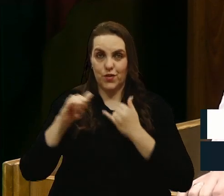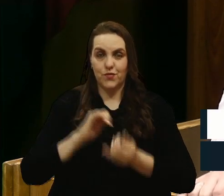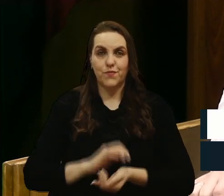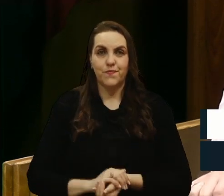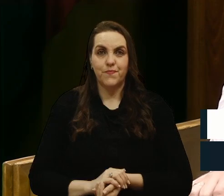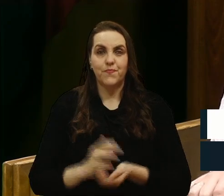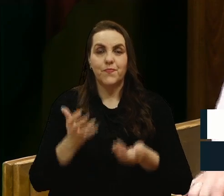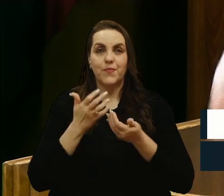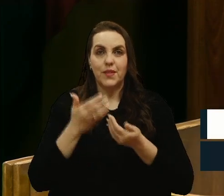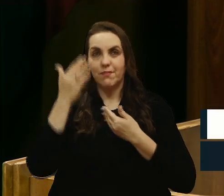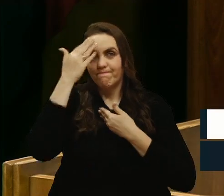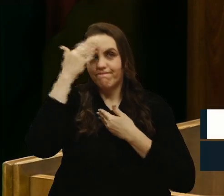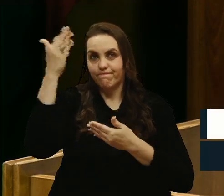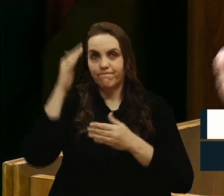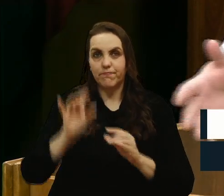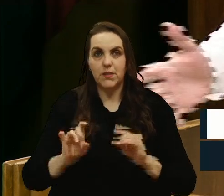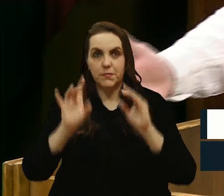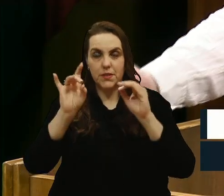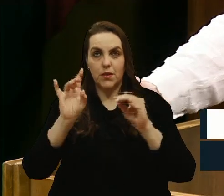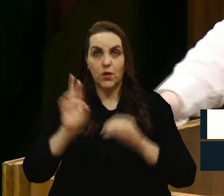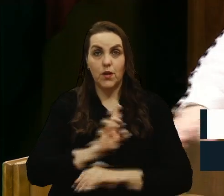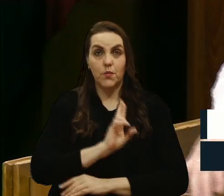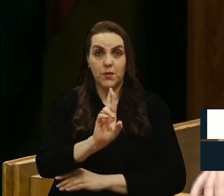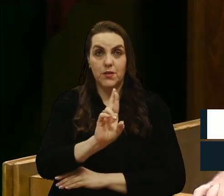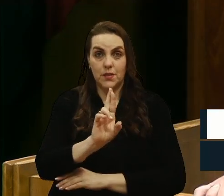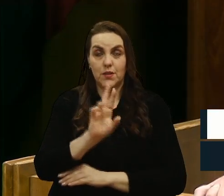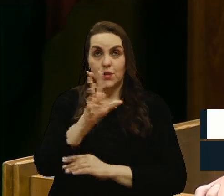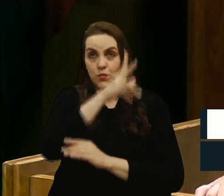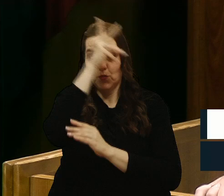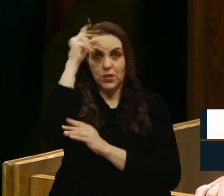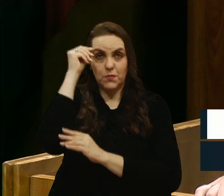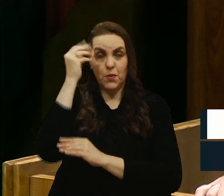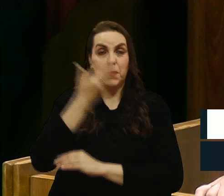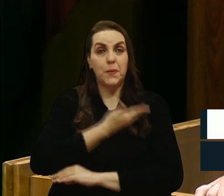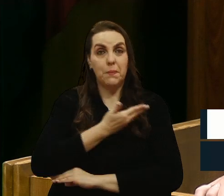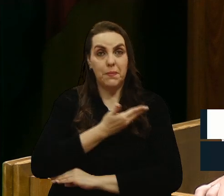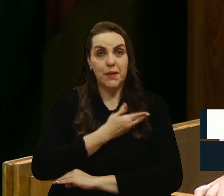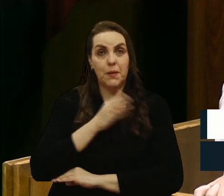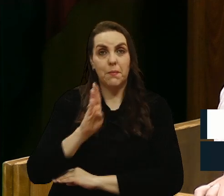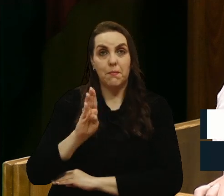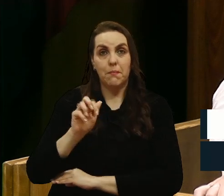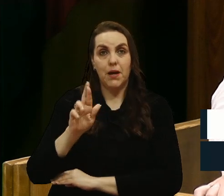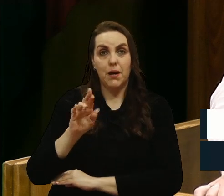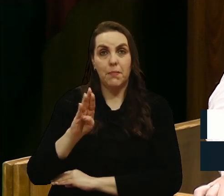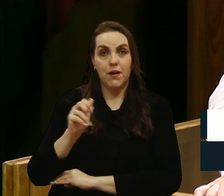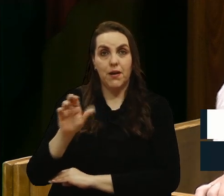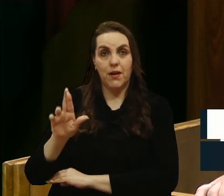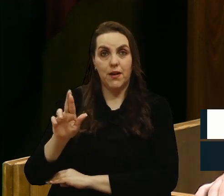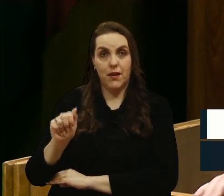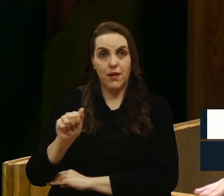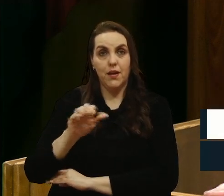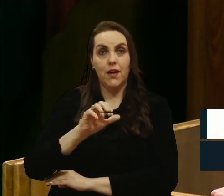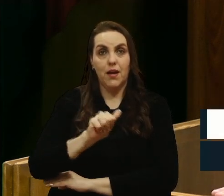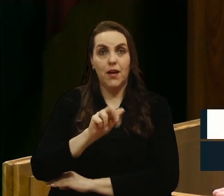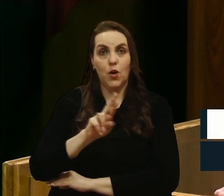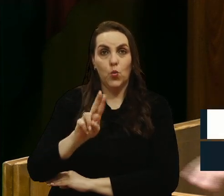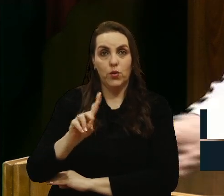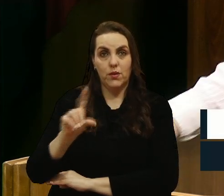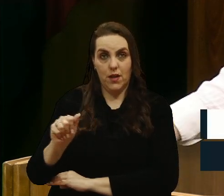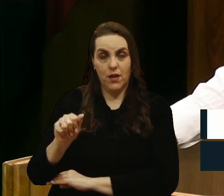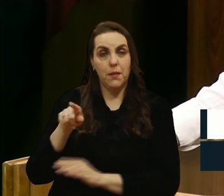Queria fazer um agradecimento especial ao procurador do município, minha amiga Bárbara Arruda, que era uma das grandes pesquisadoras e